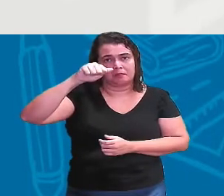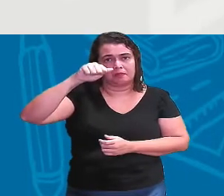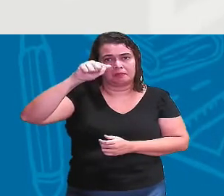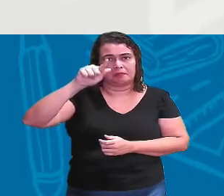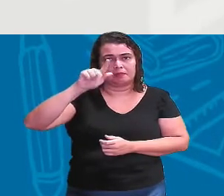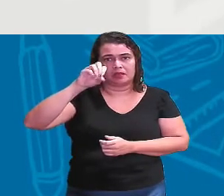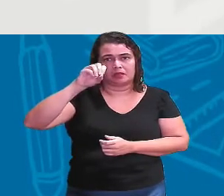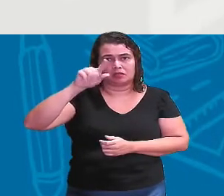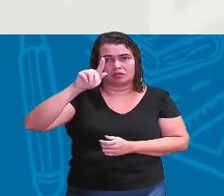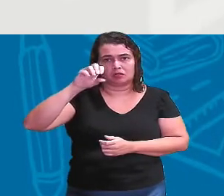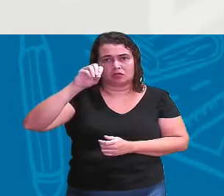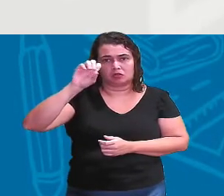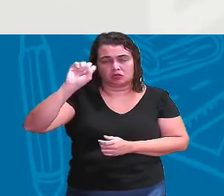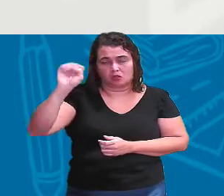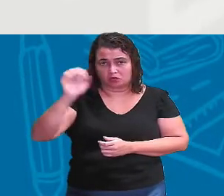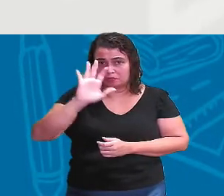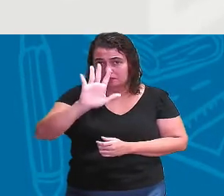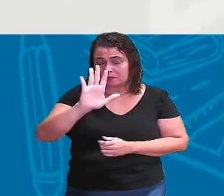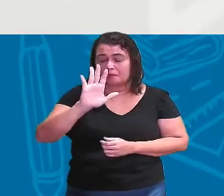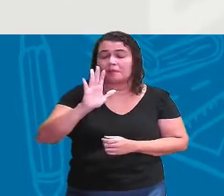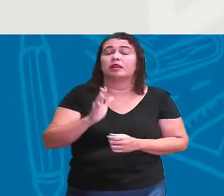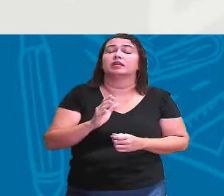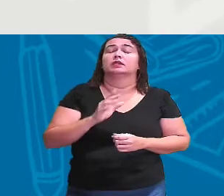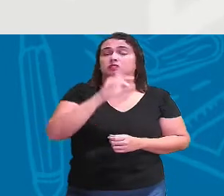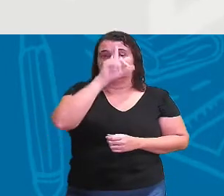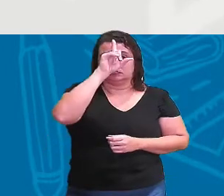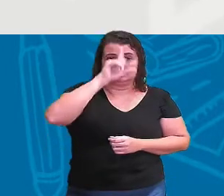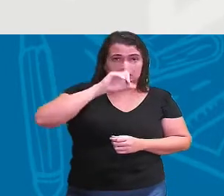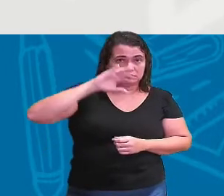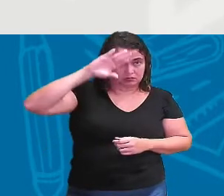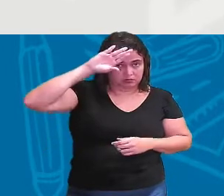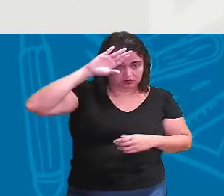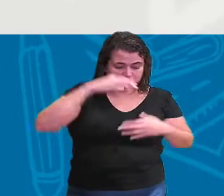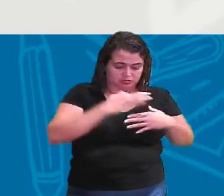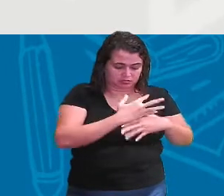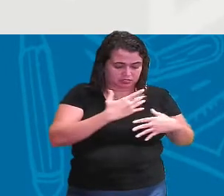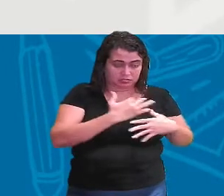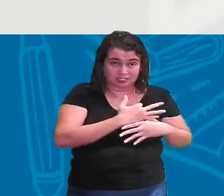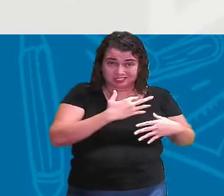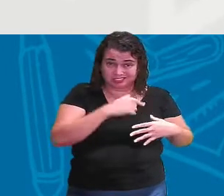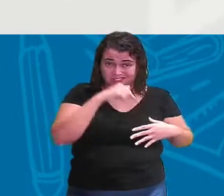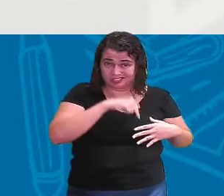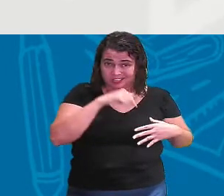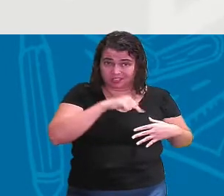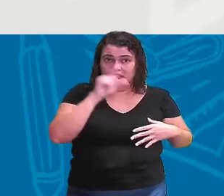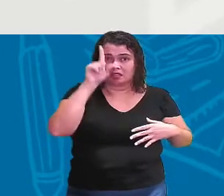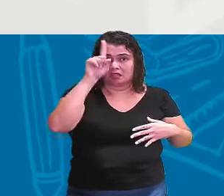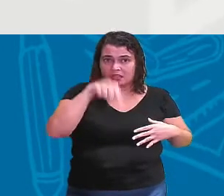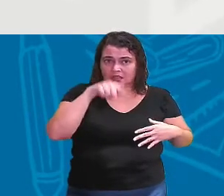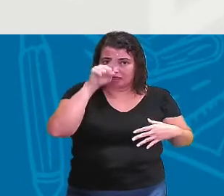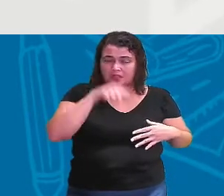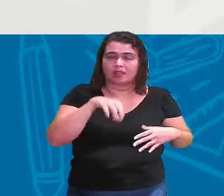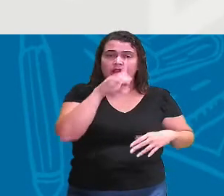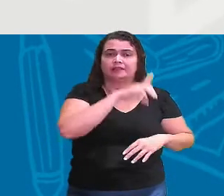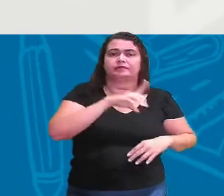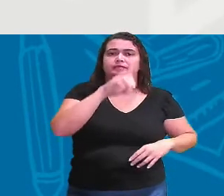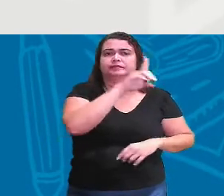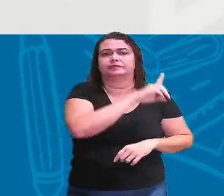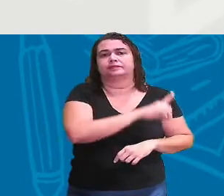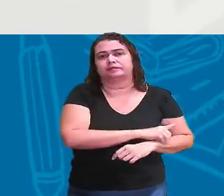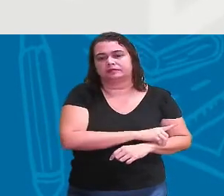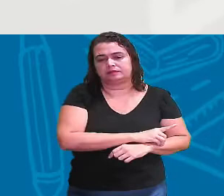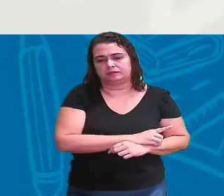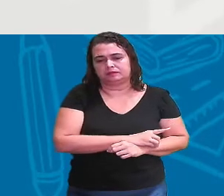que febre amarela? A febre amarela urbana. Febre amarela urbana, quem vai ser o vetor? Justamente